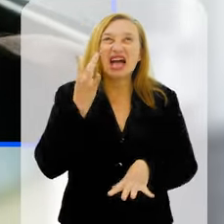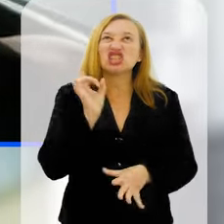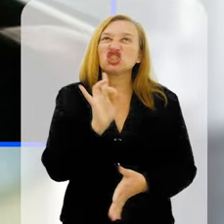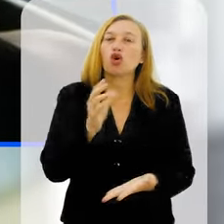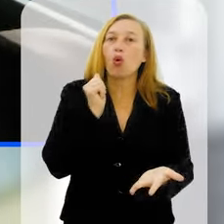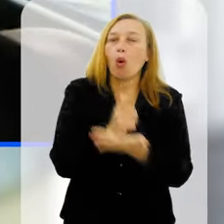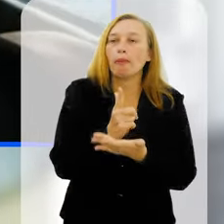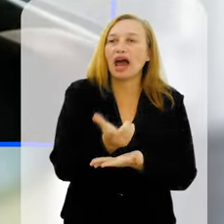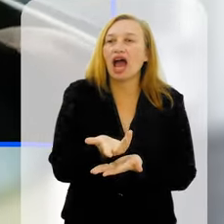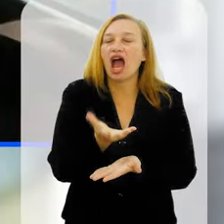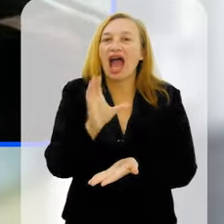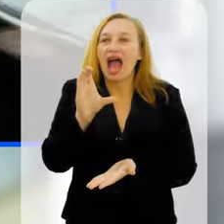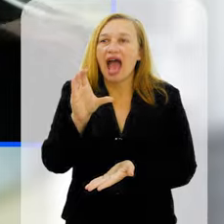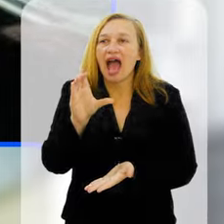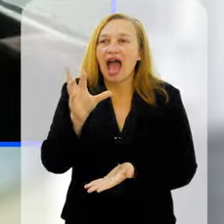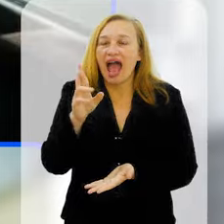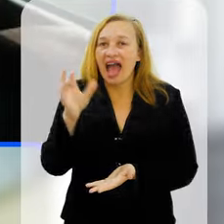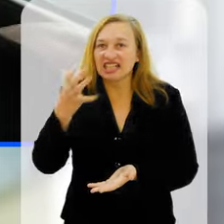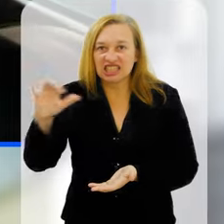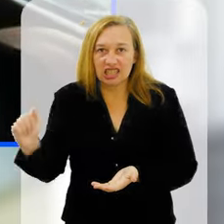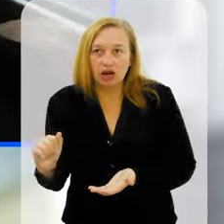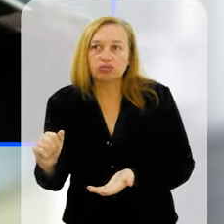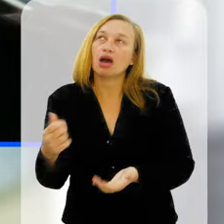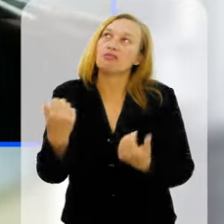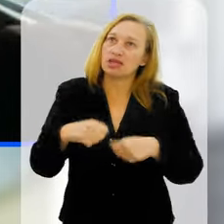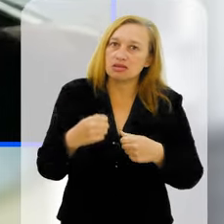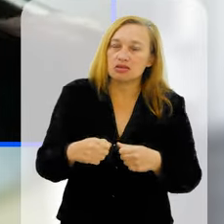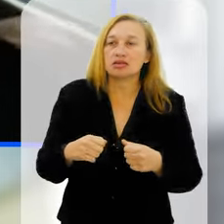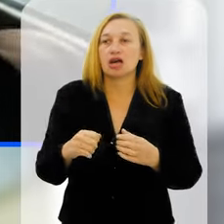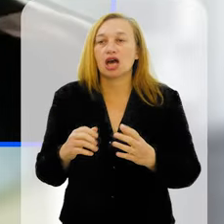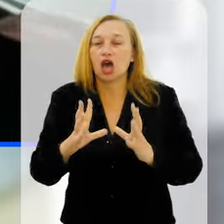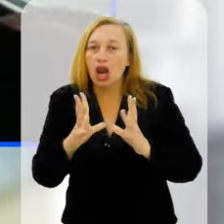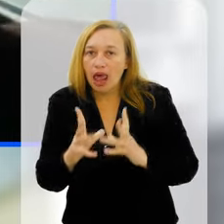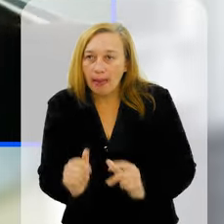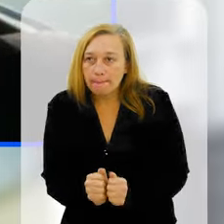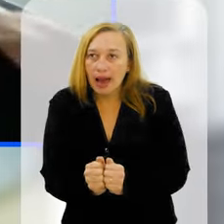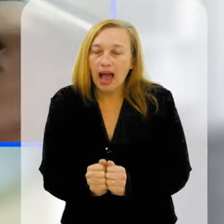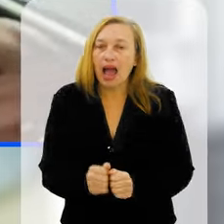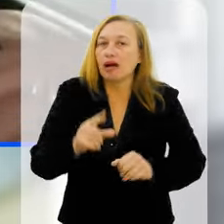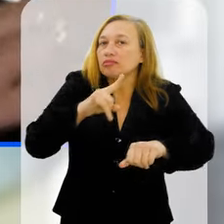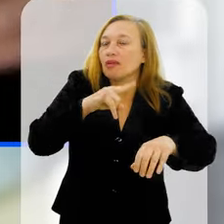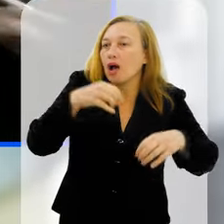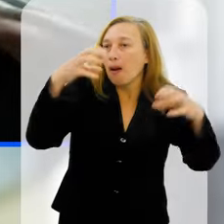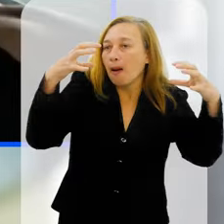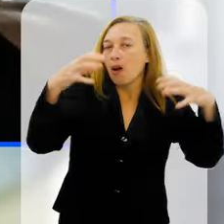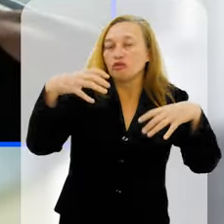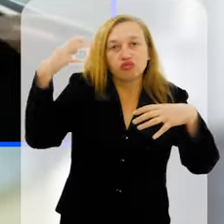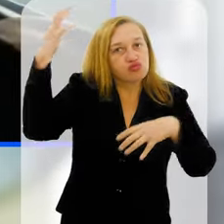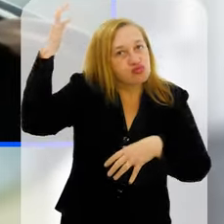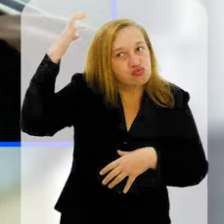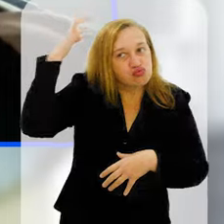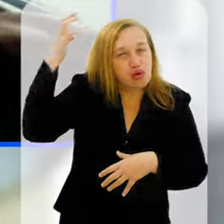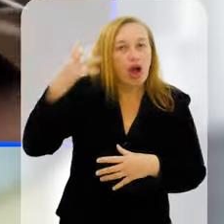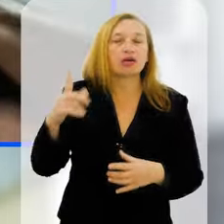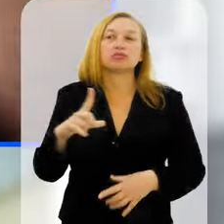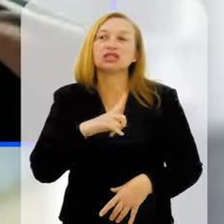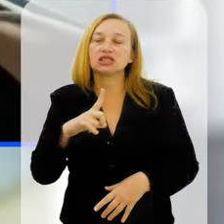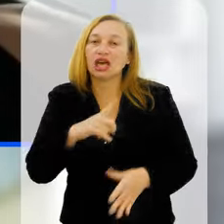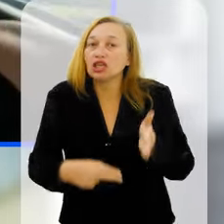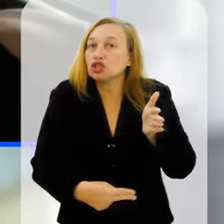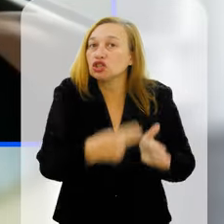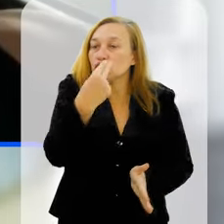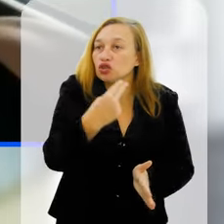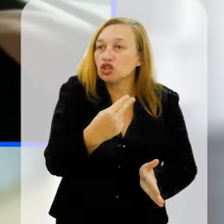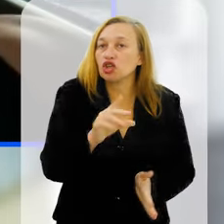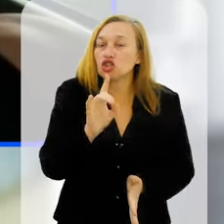só comprar ração. Aí tem que cortar grama, você tem a moça da limpeza, você tem a moça do banho, você tem a cirurgia. Só numa